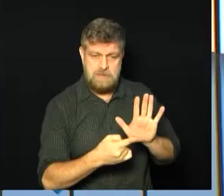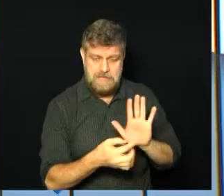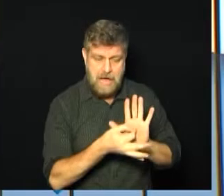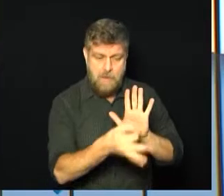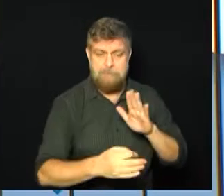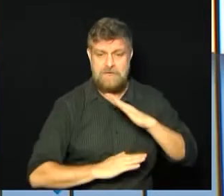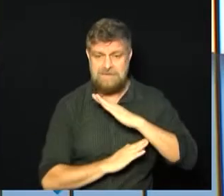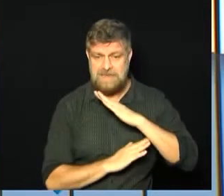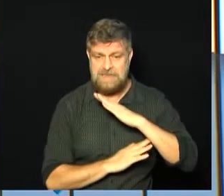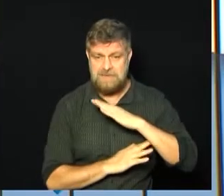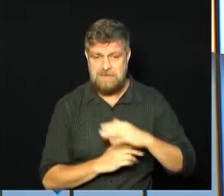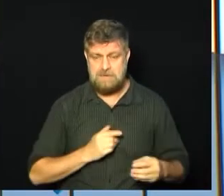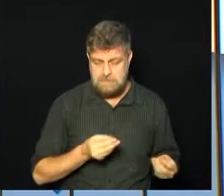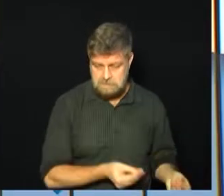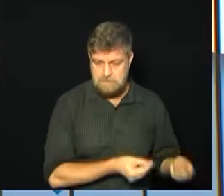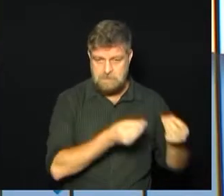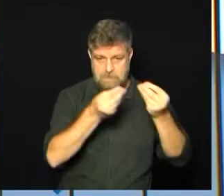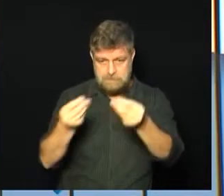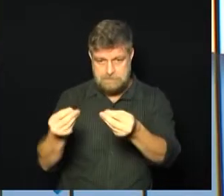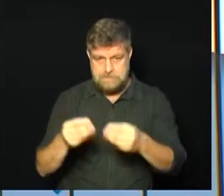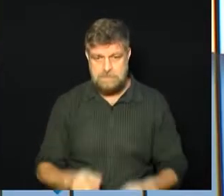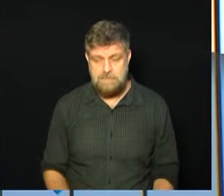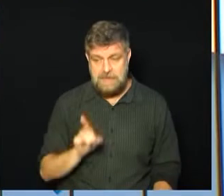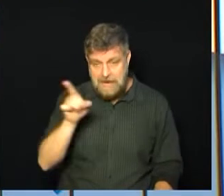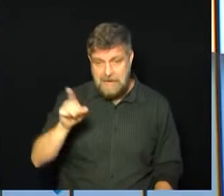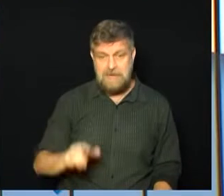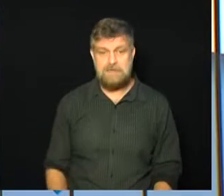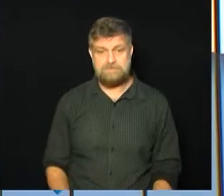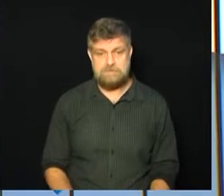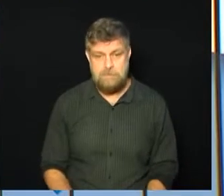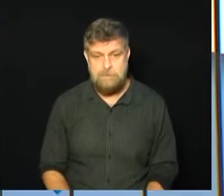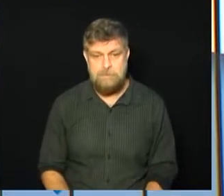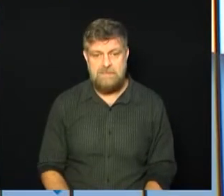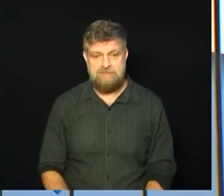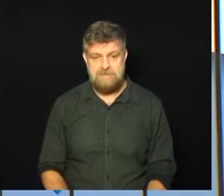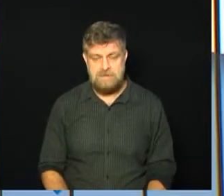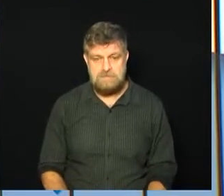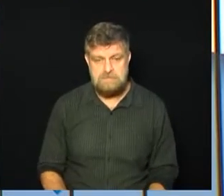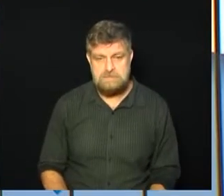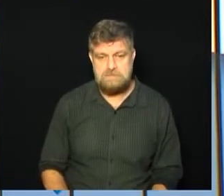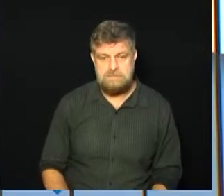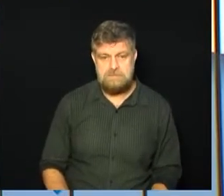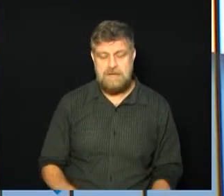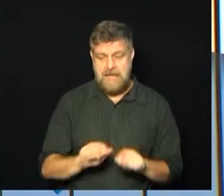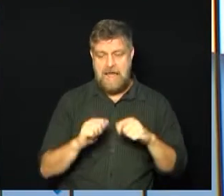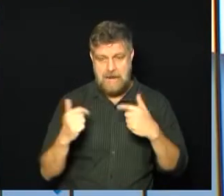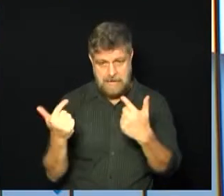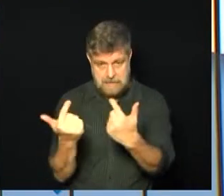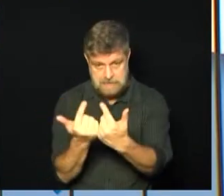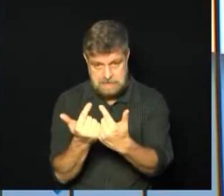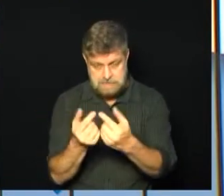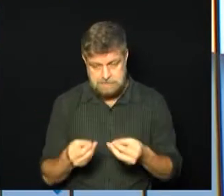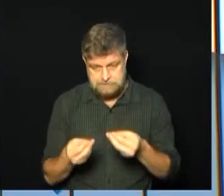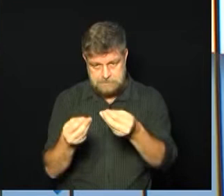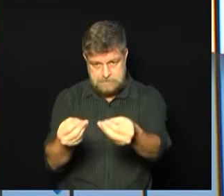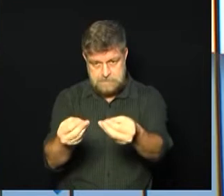Câmara de Campinas será encaminhado para o gabinete do vereador do estado, para a Alesp, a Assembleia